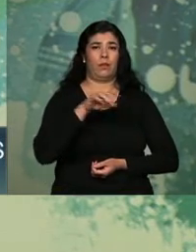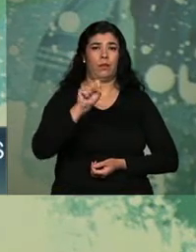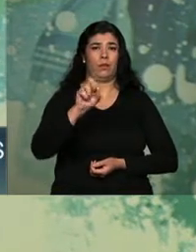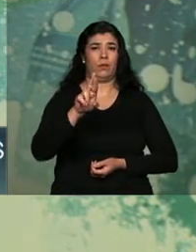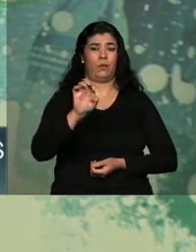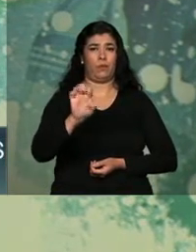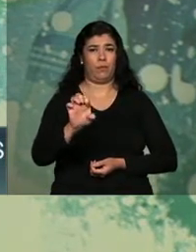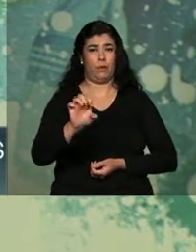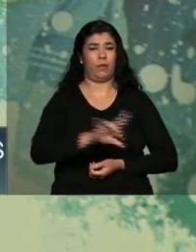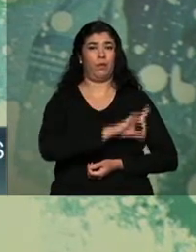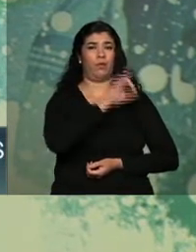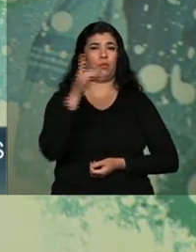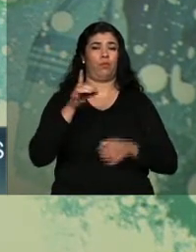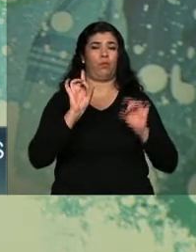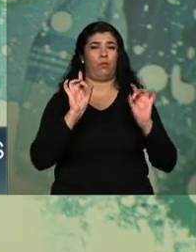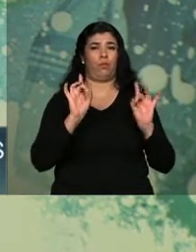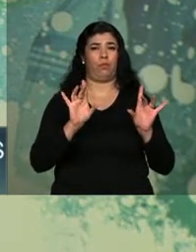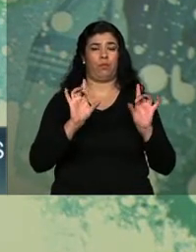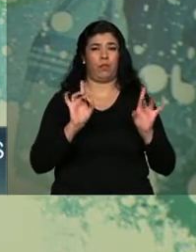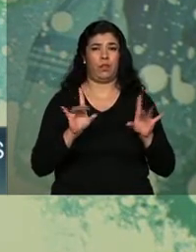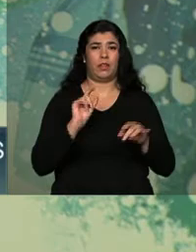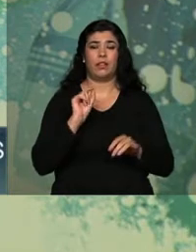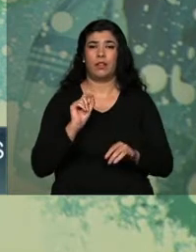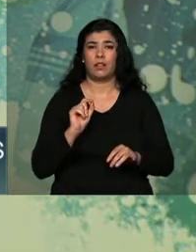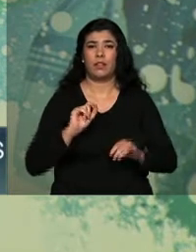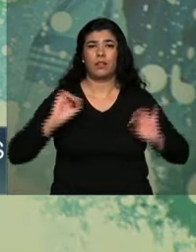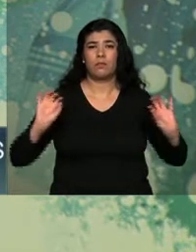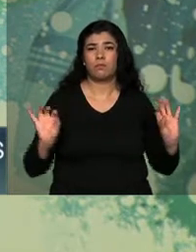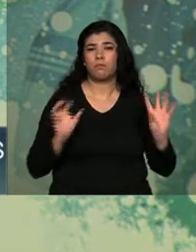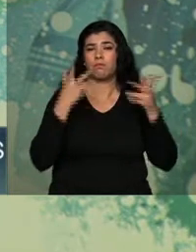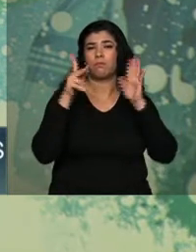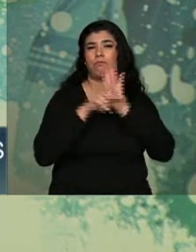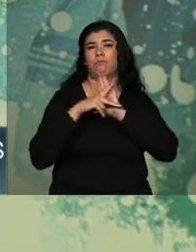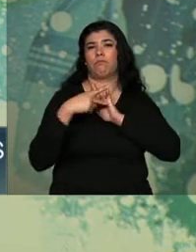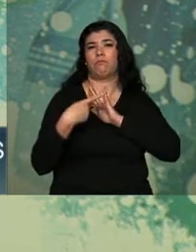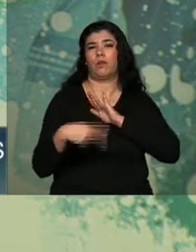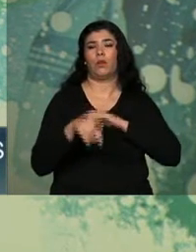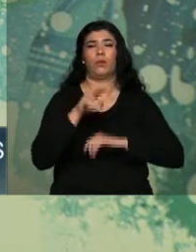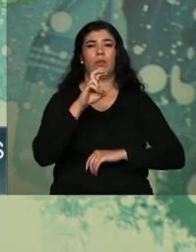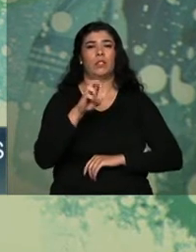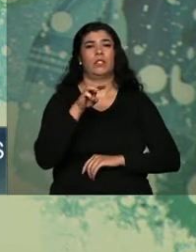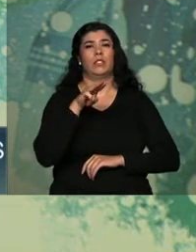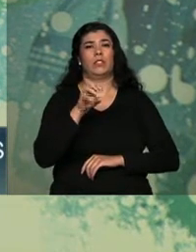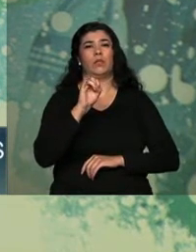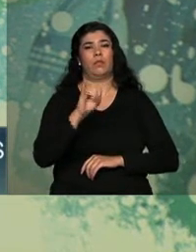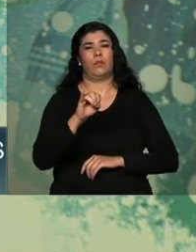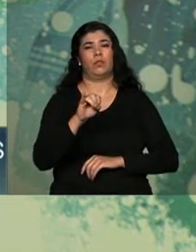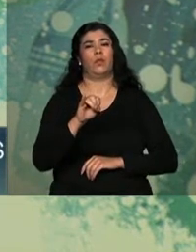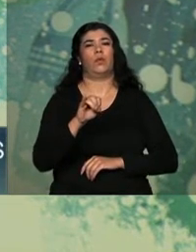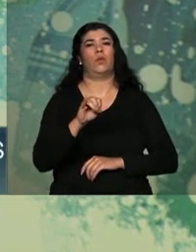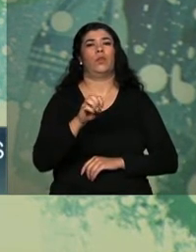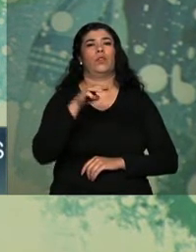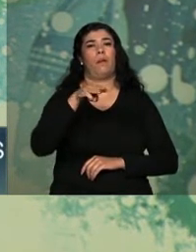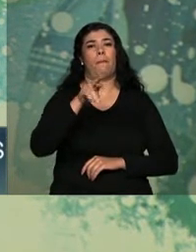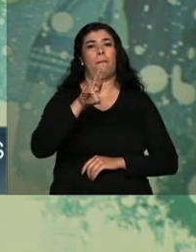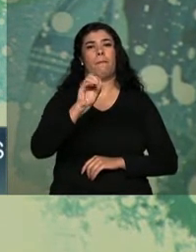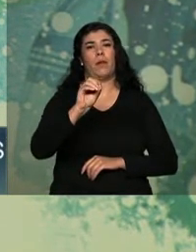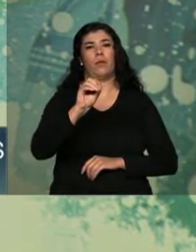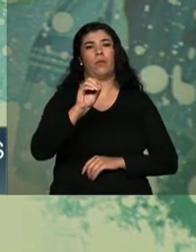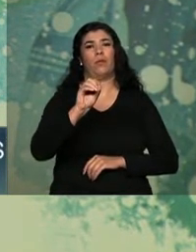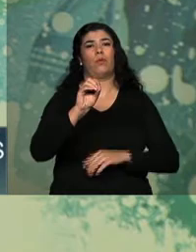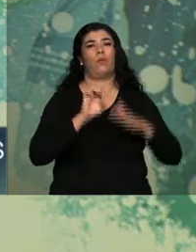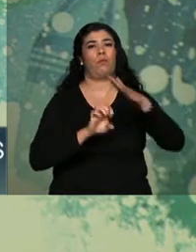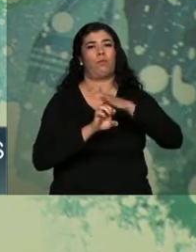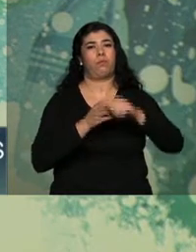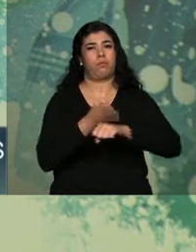hoje é um dia especial, com a comemoração de 5 milhões de microempreendedores individuais. Como